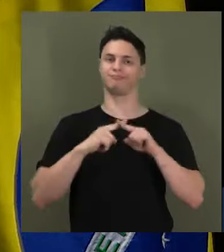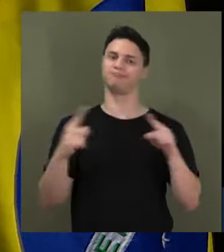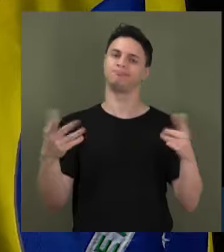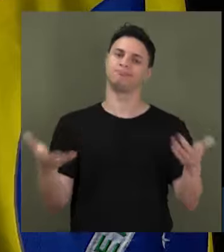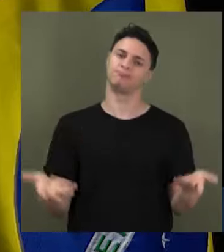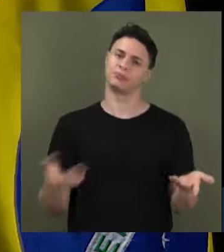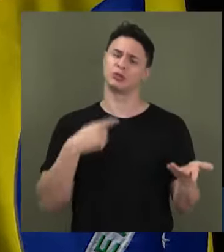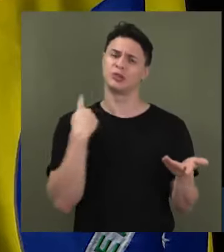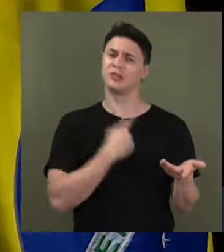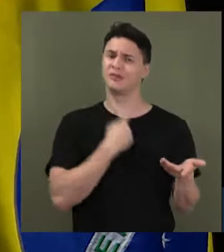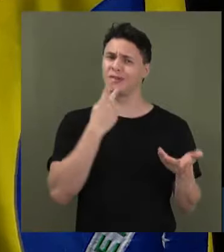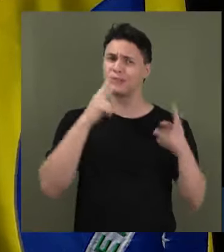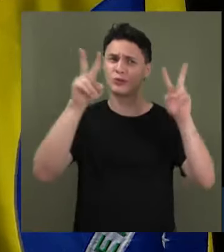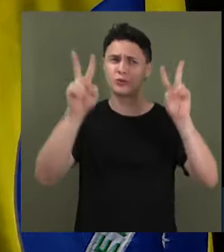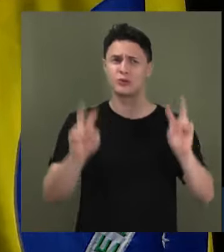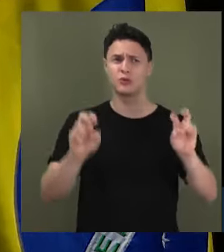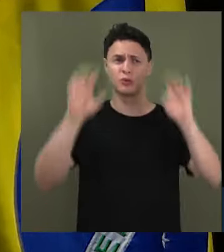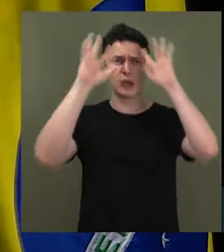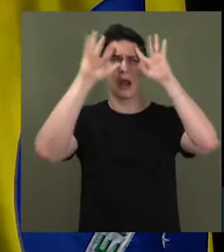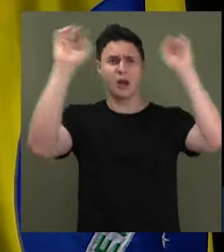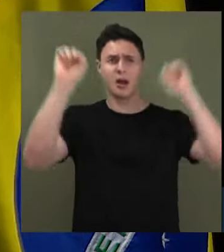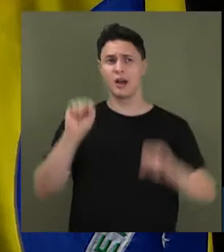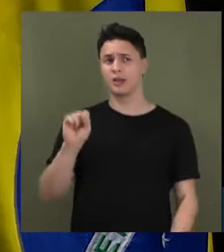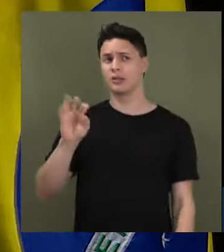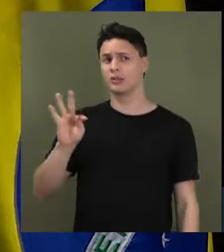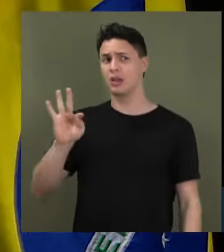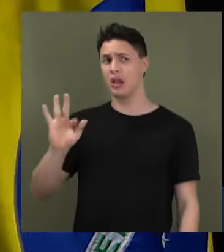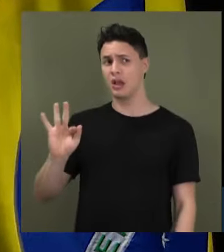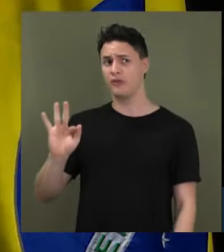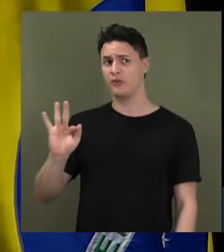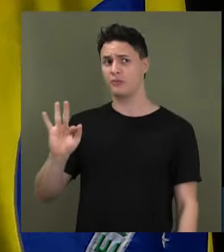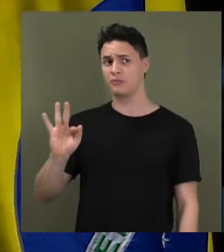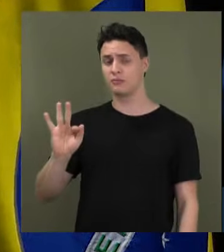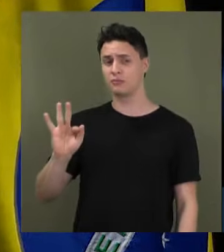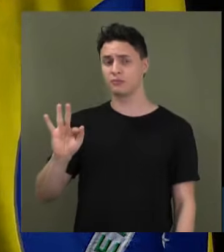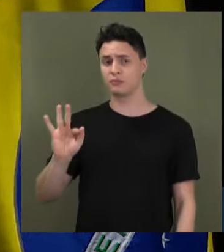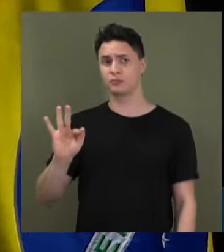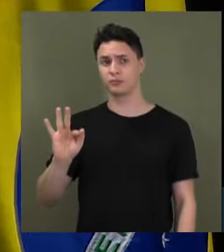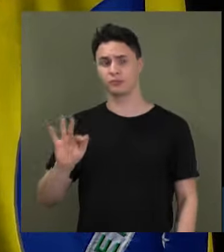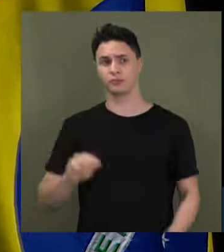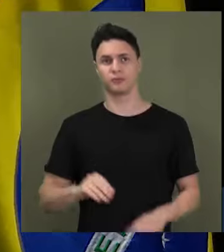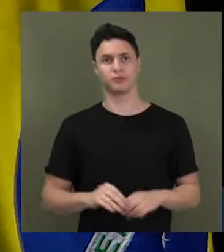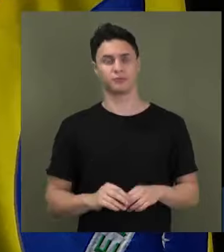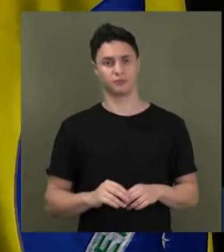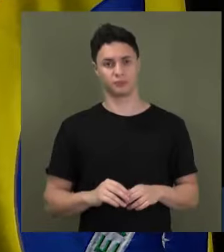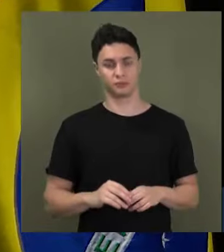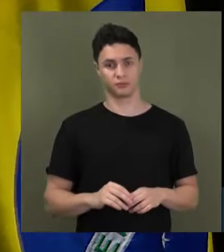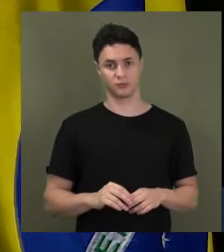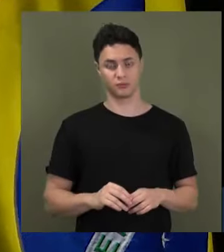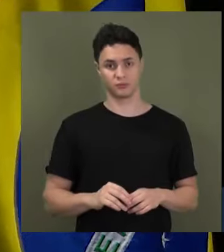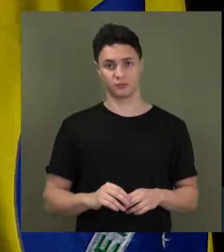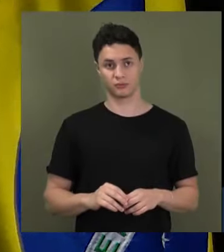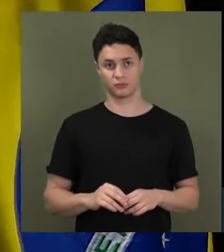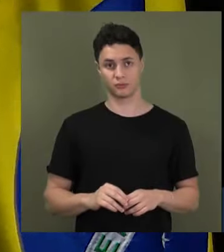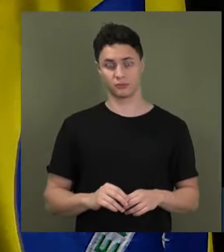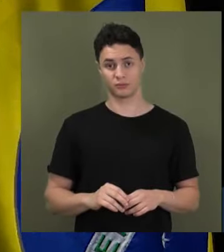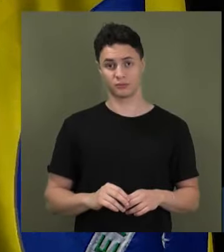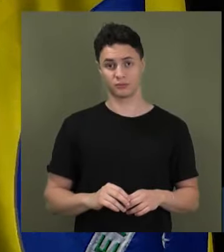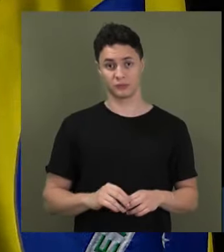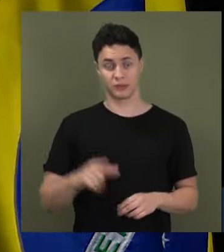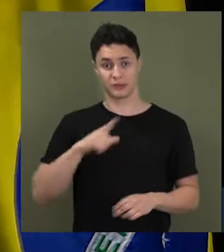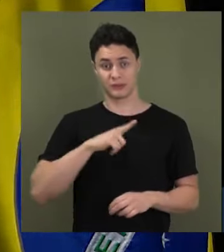estamos falando da Suprema Corte de Justiça do Brasil. O ativismo